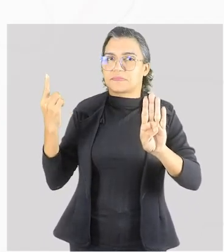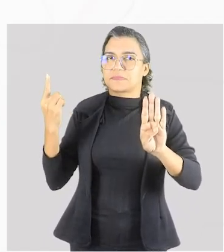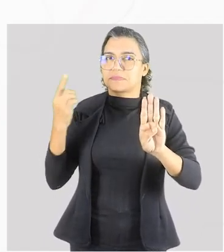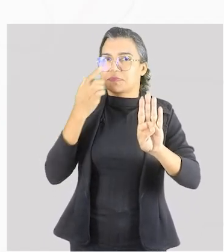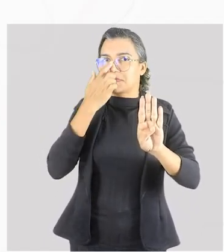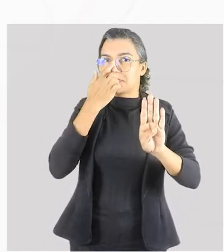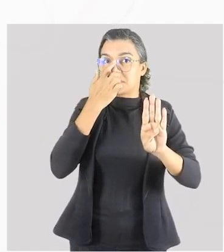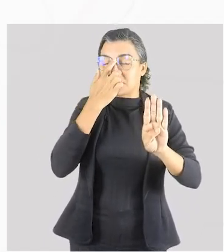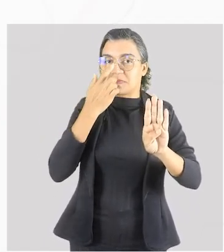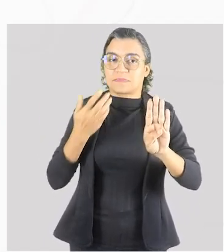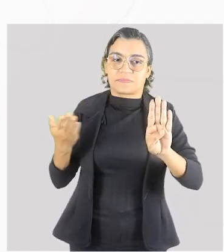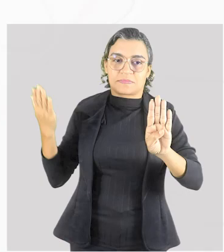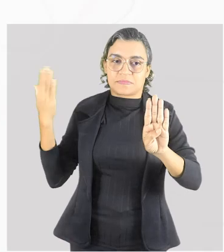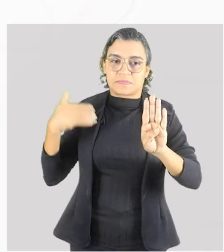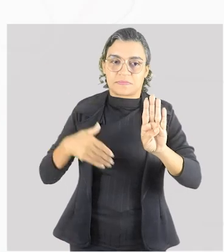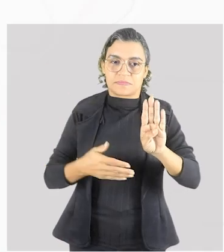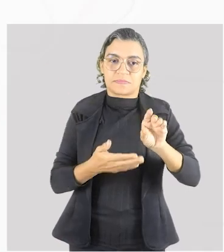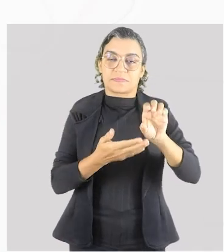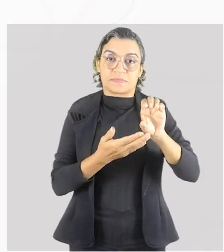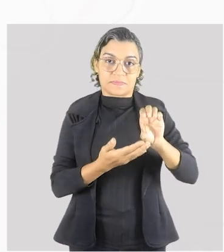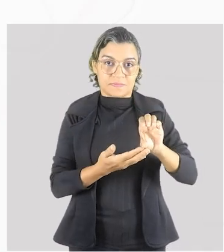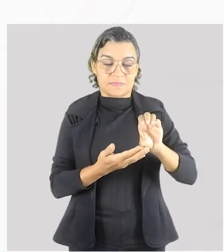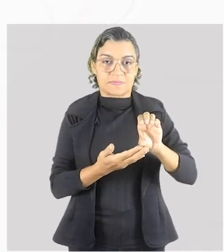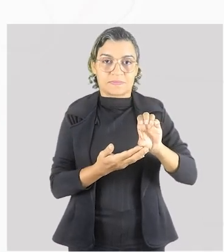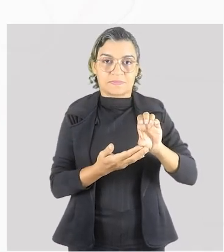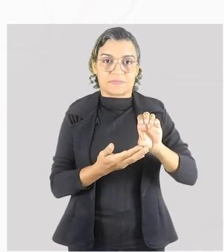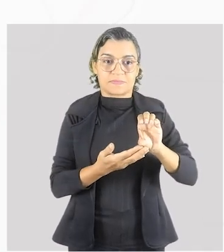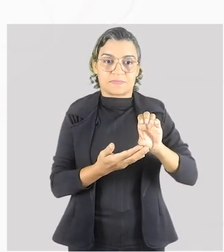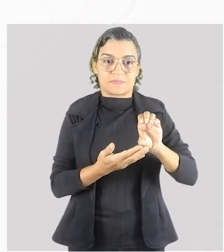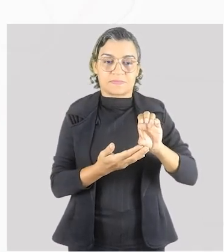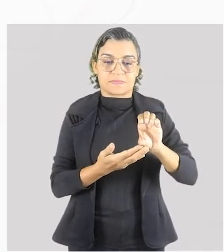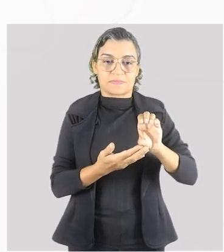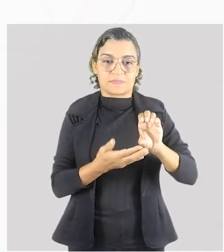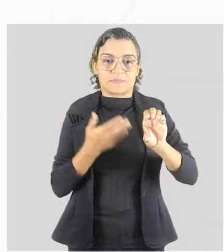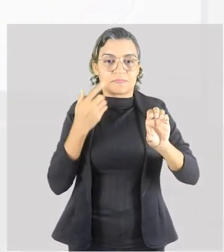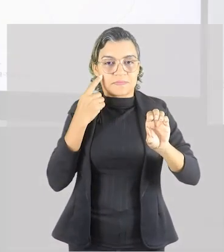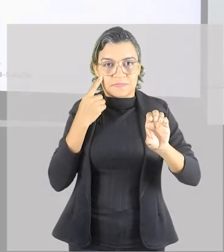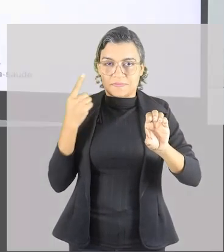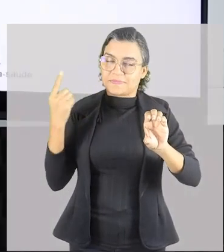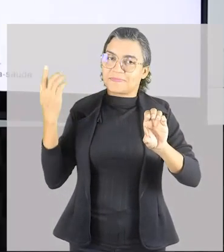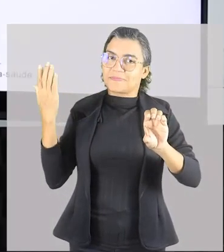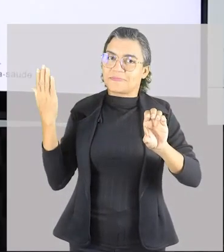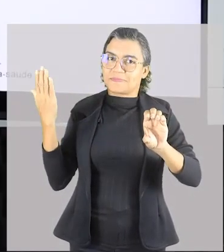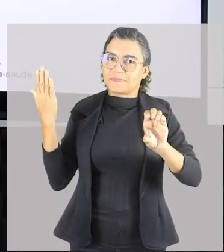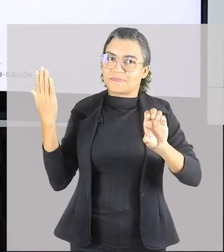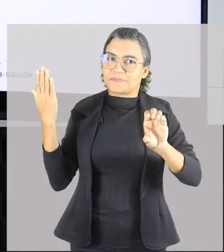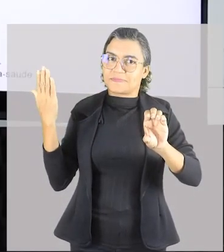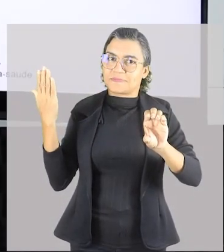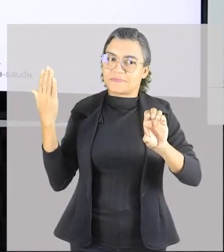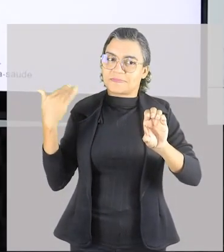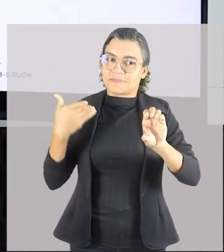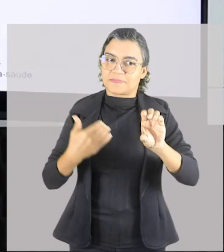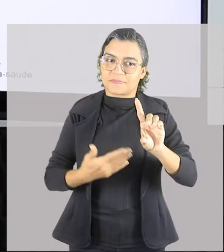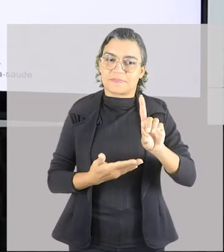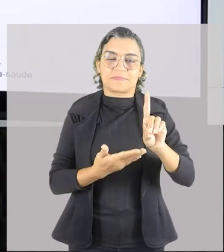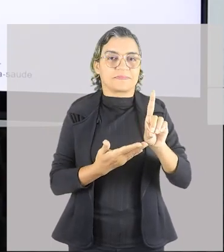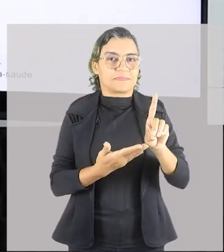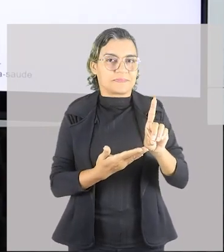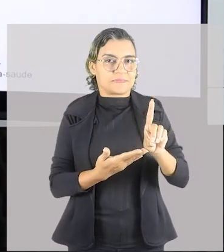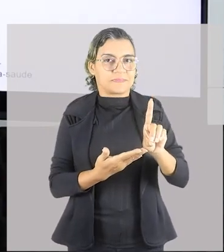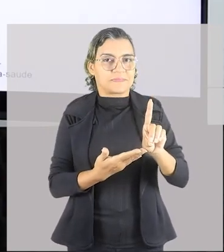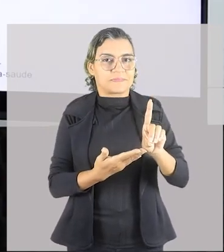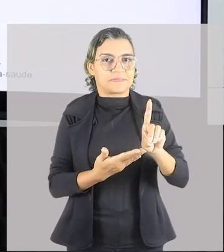em equipe e respeito mútuo. Letra C, potencializar a exclusão de outros jogadores. Letra